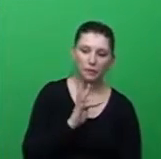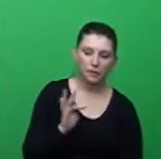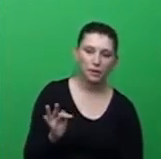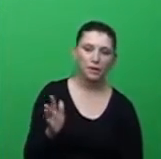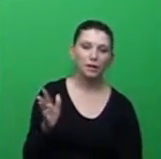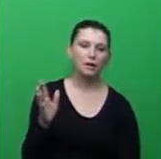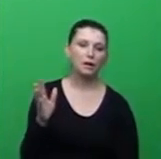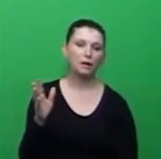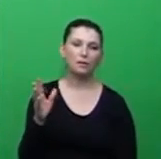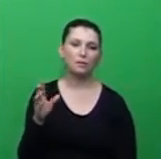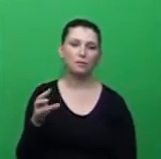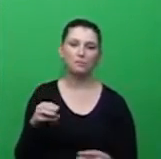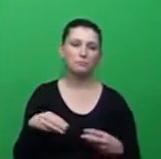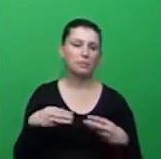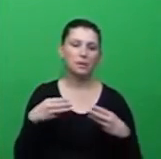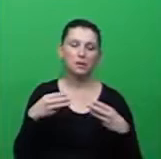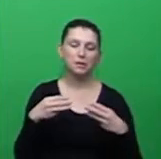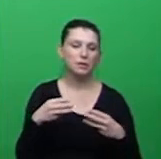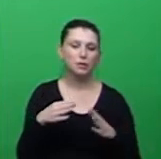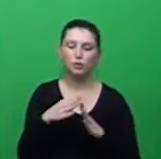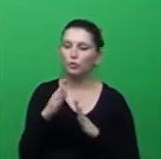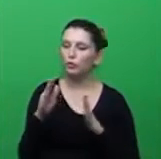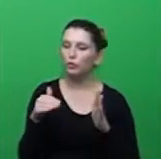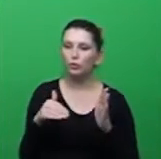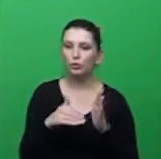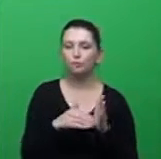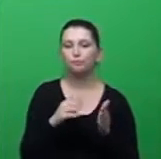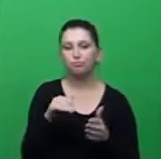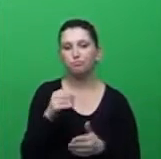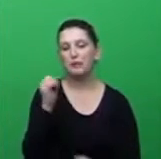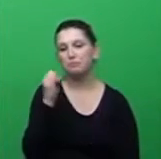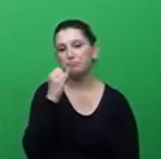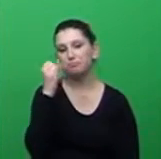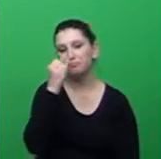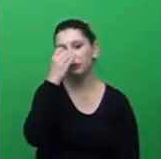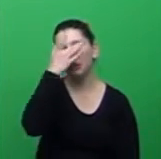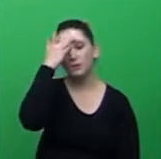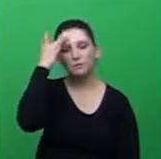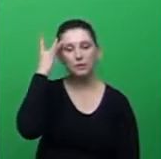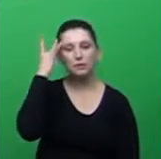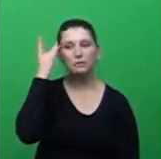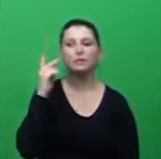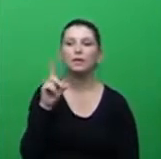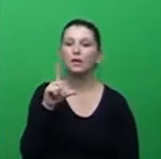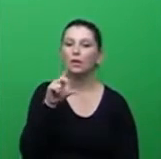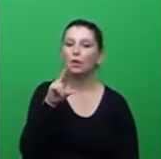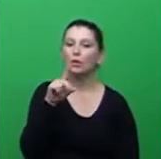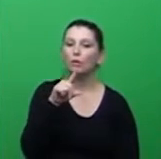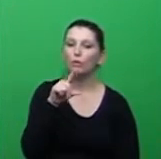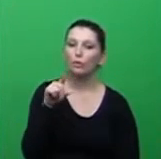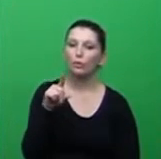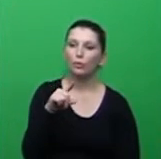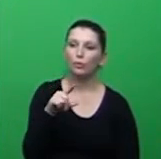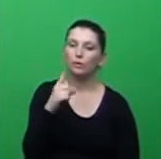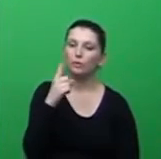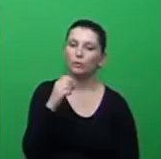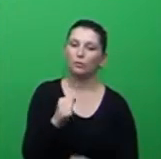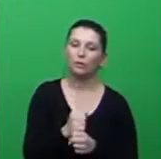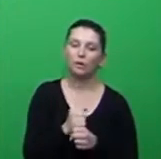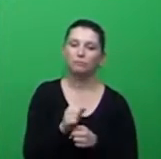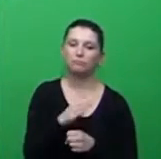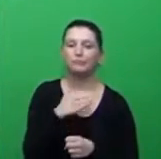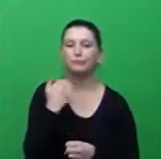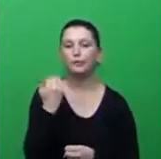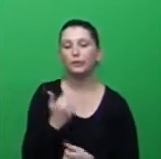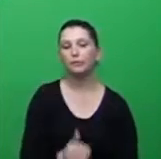da tecnologia. Então, faz um ano hoje, né, que nós perdemos nosso grande líder, então, nosso ex-governador e senador Luiz